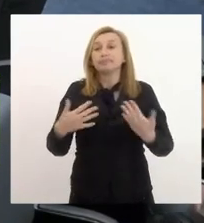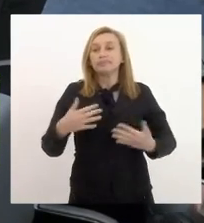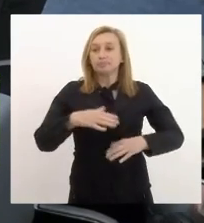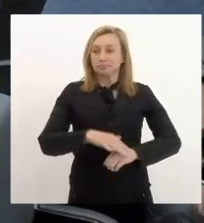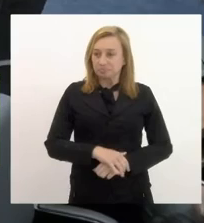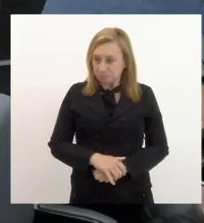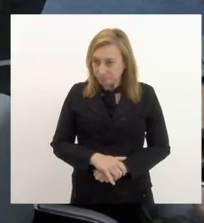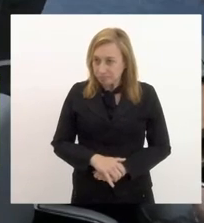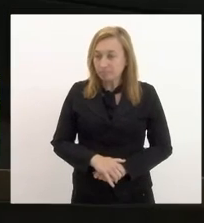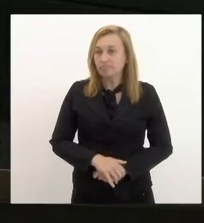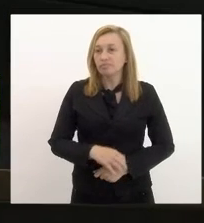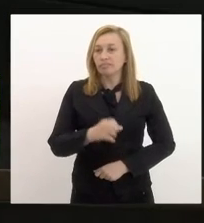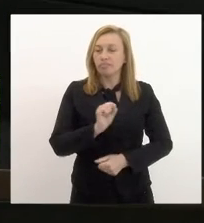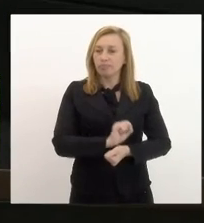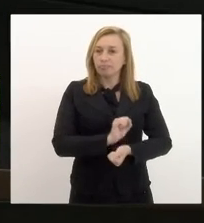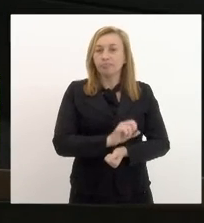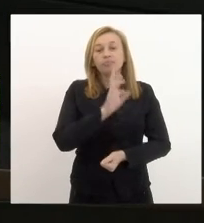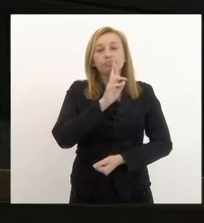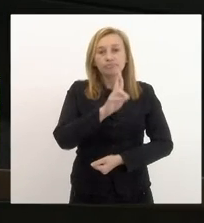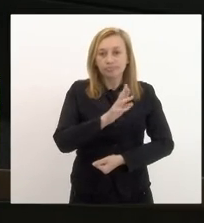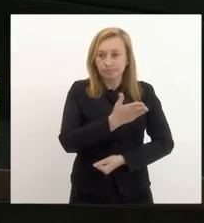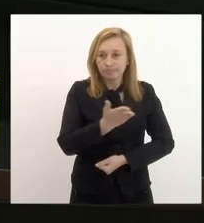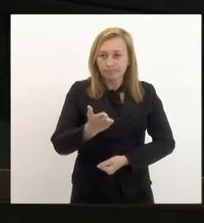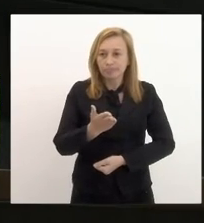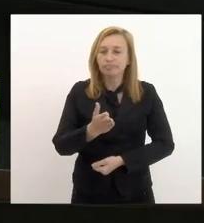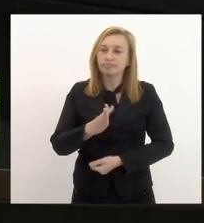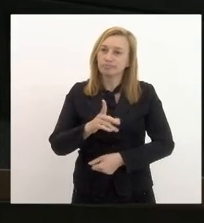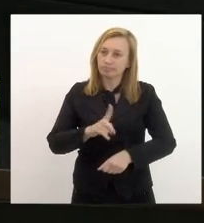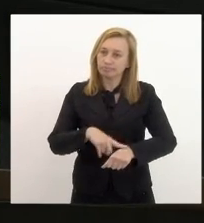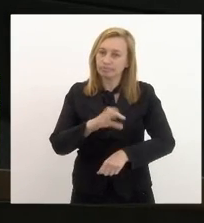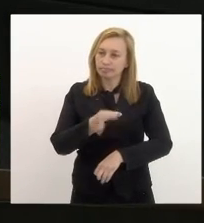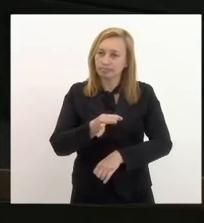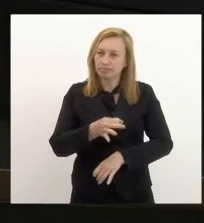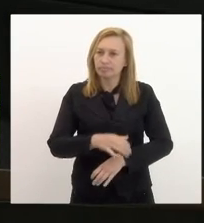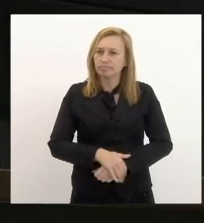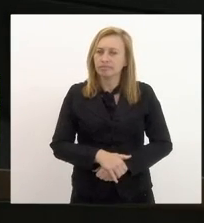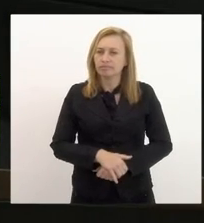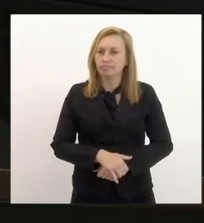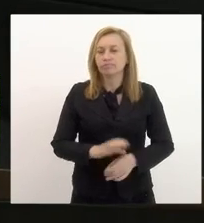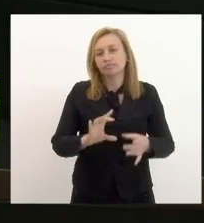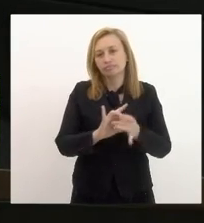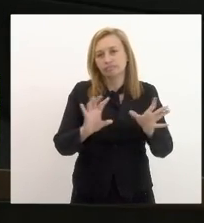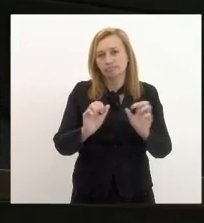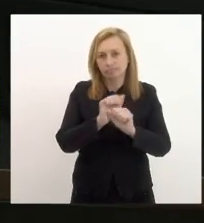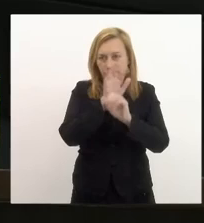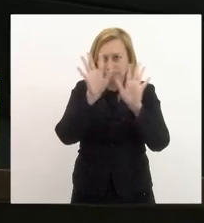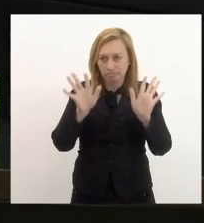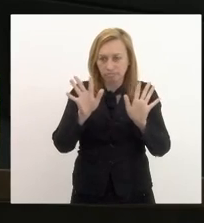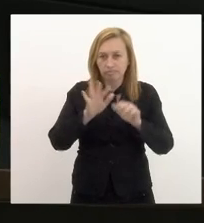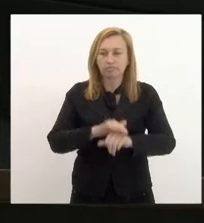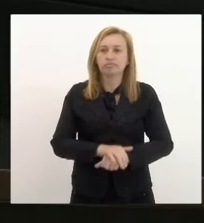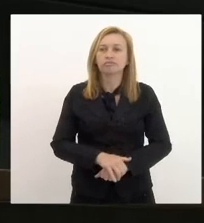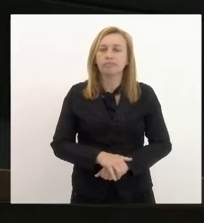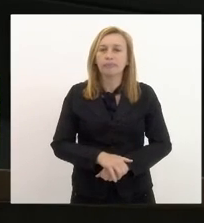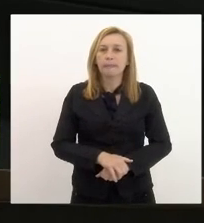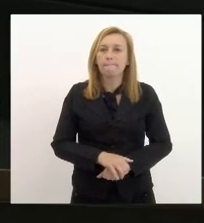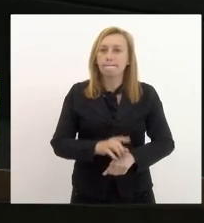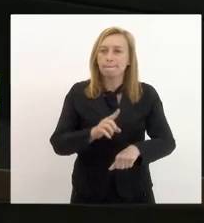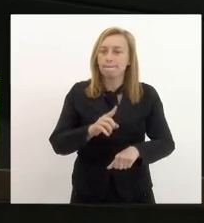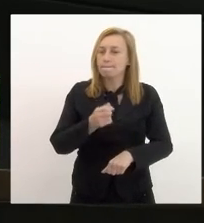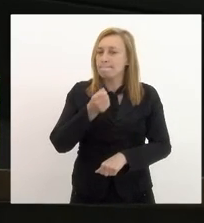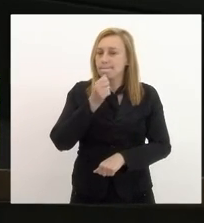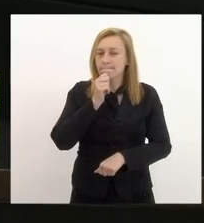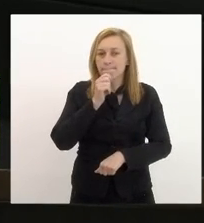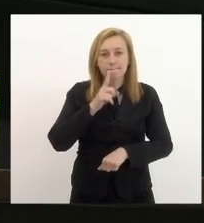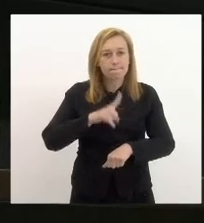é e é isso eu espero ter respondido e ao mesmo tempo deixar claro que em momento